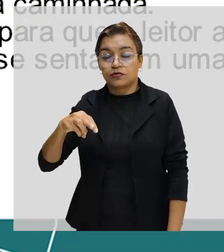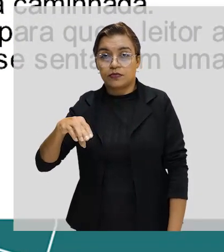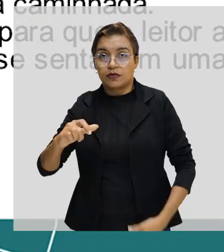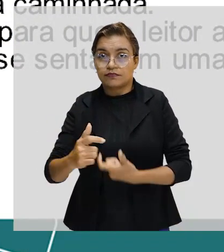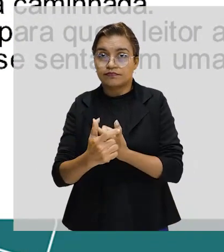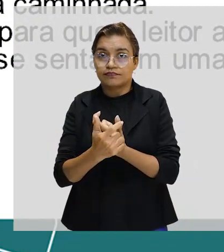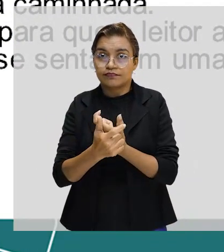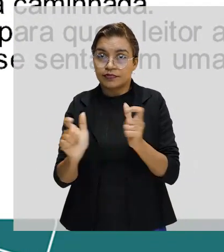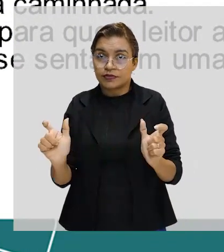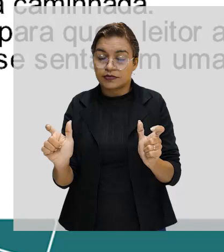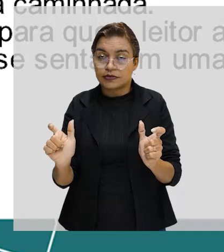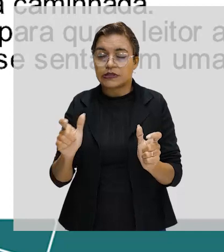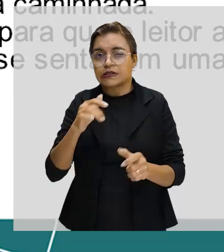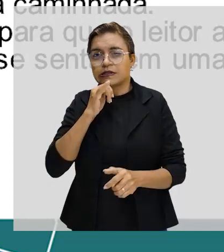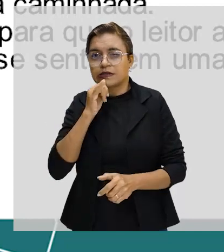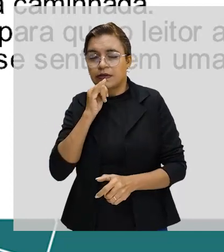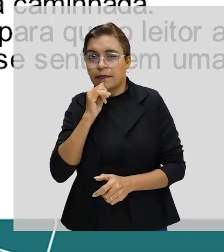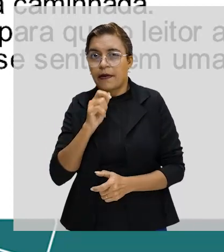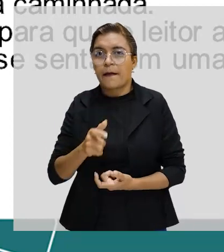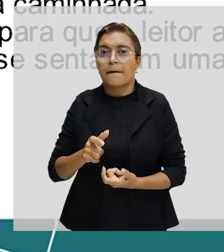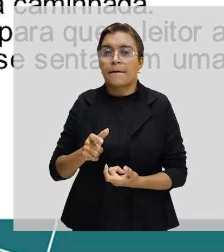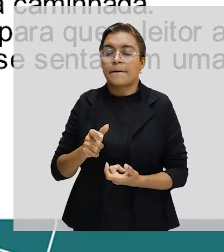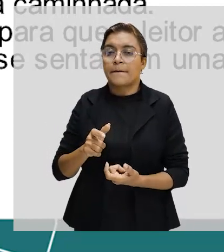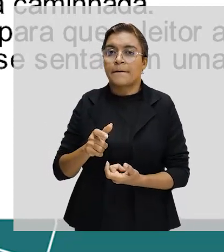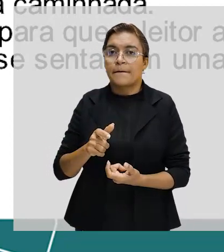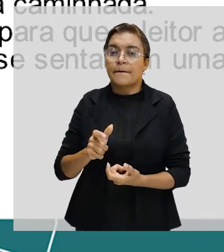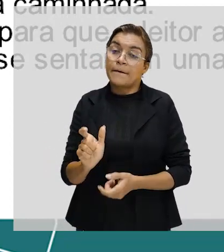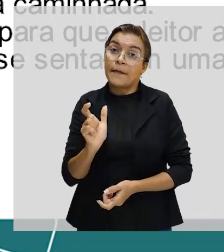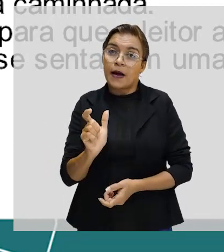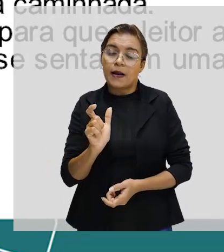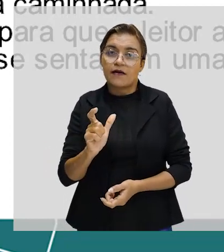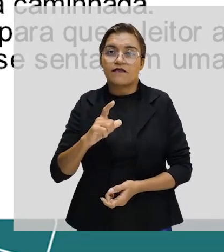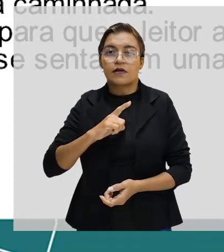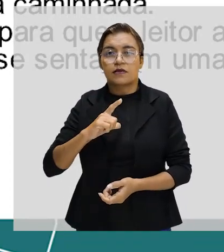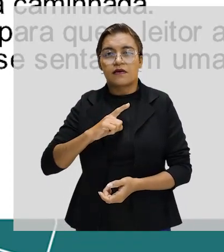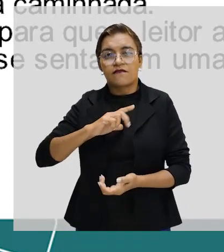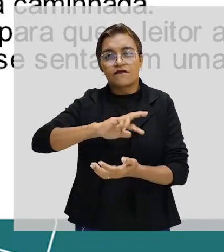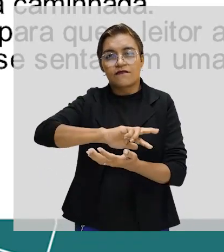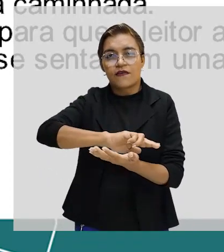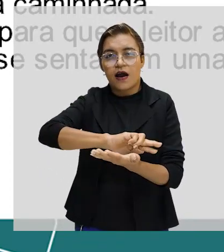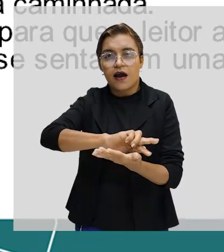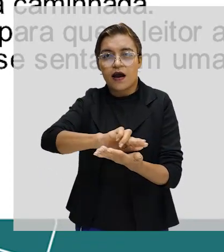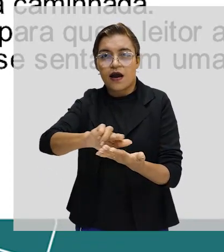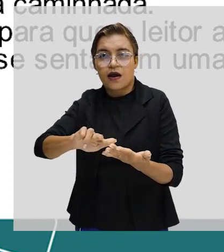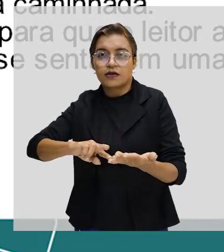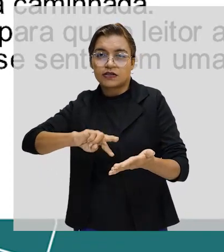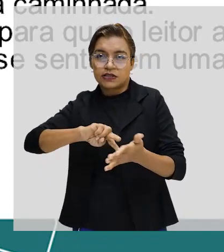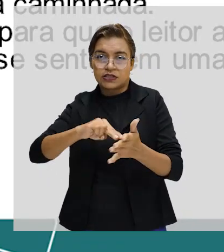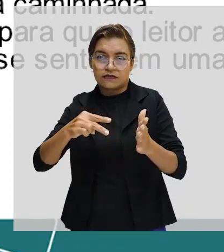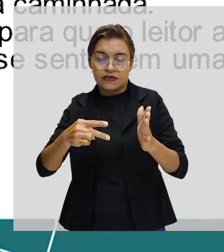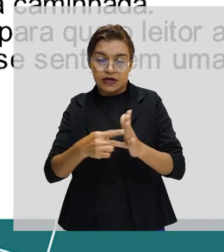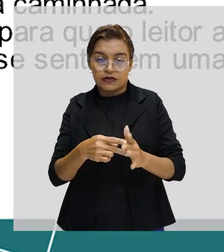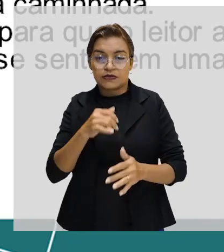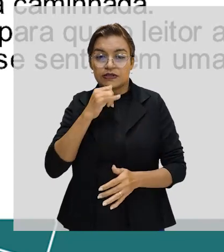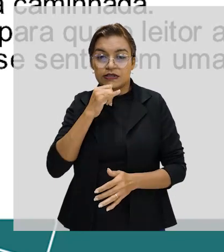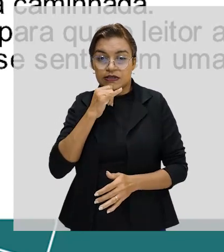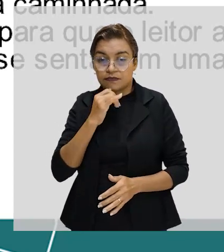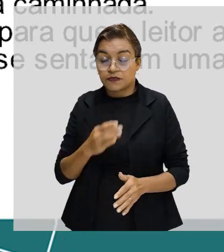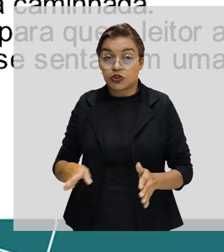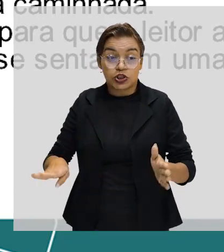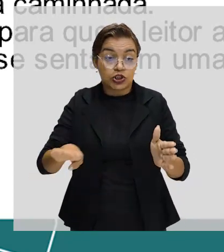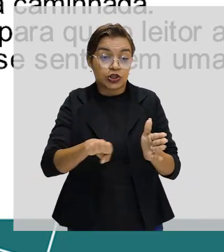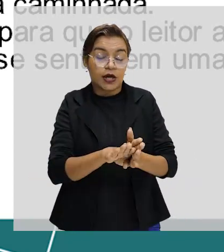pode remeter a mais de um significado. Cheguei à cidade e dirigi-me ao banco. Qual é a